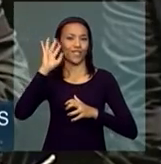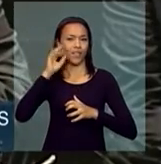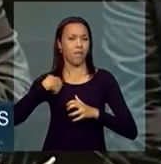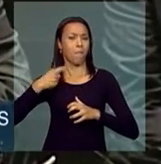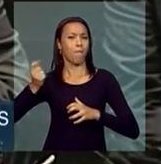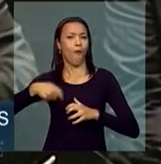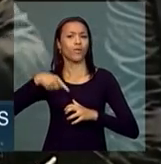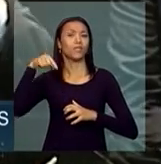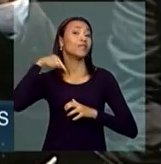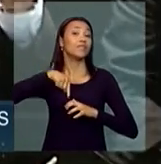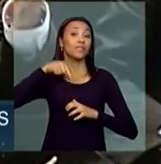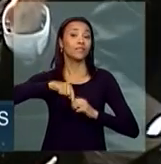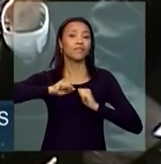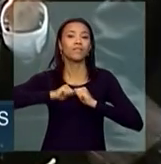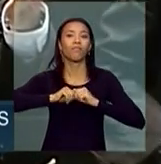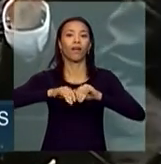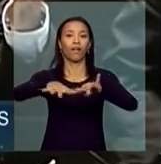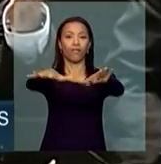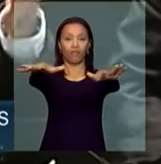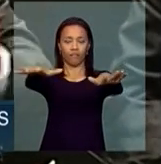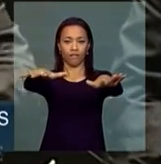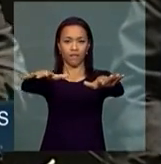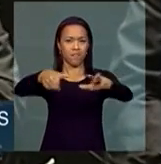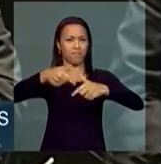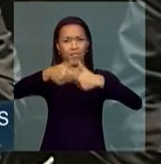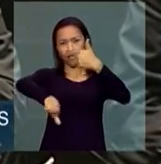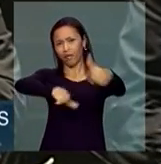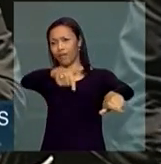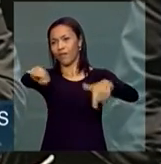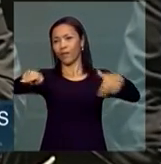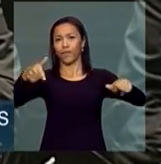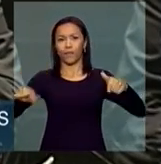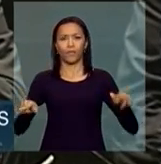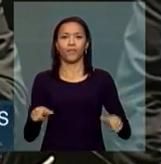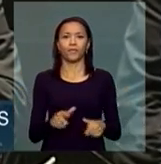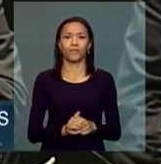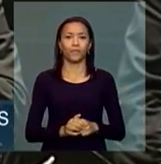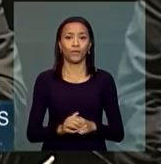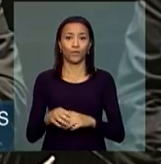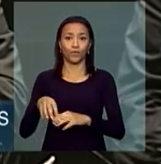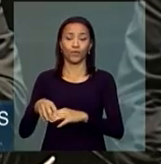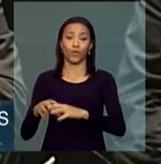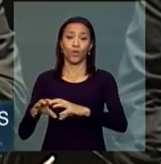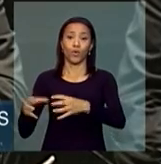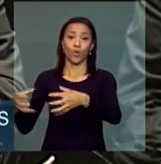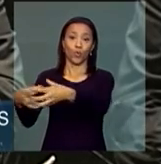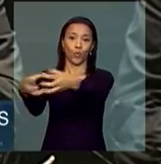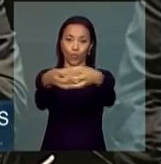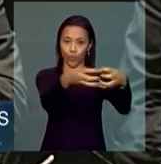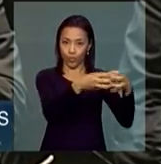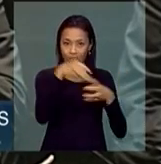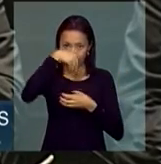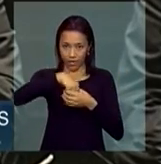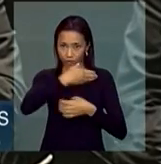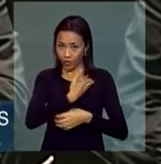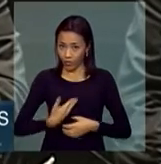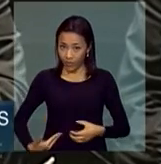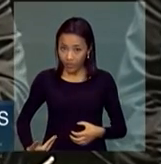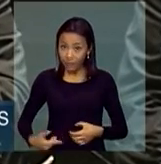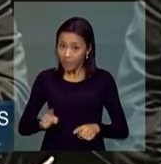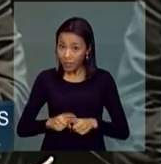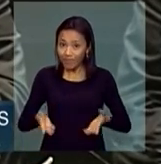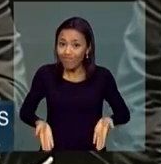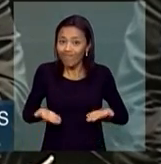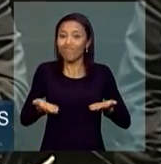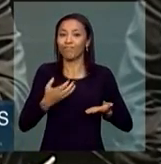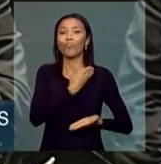e se espalhar para outros órgãos do governo, para o próprio governo, porque